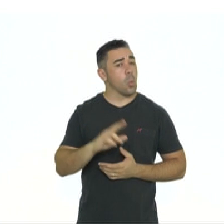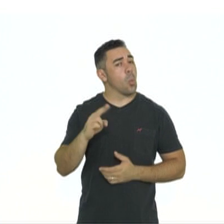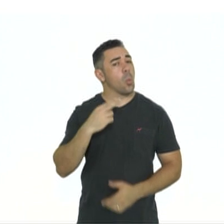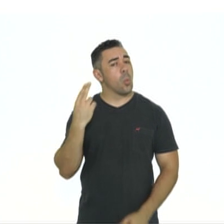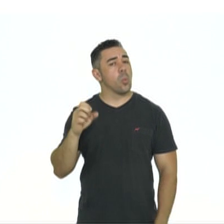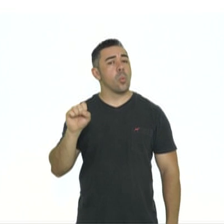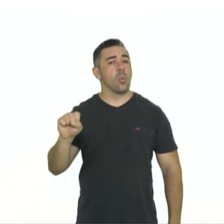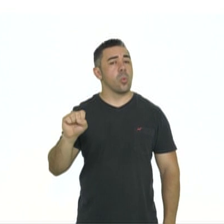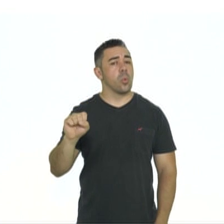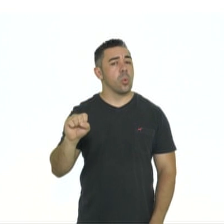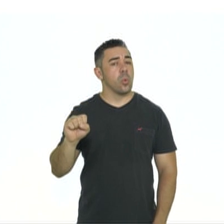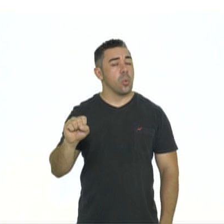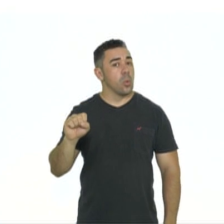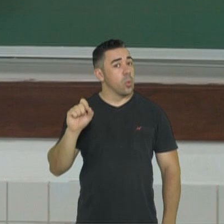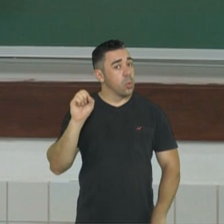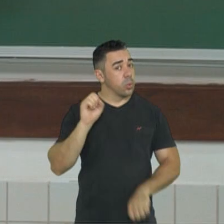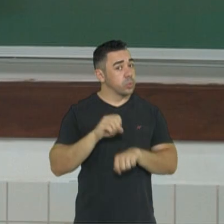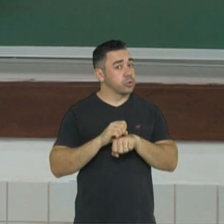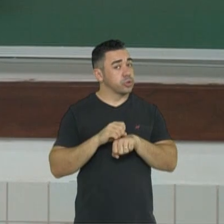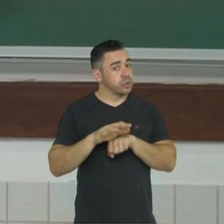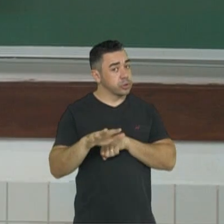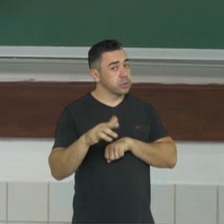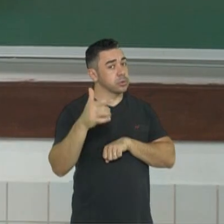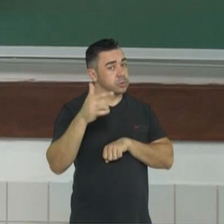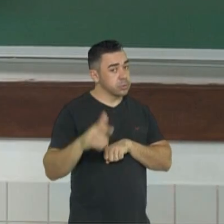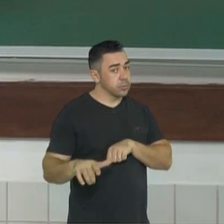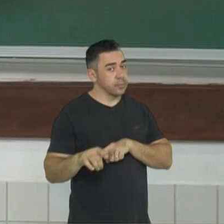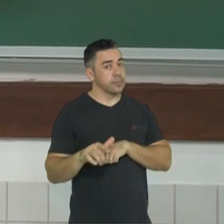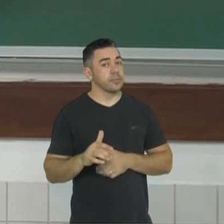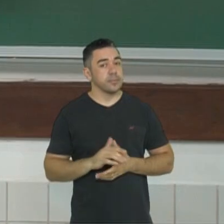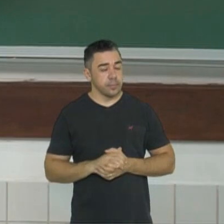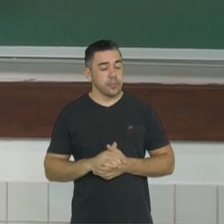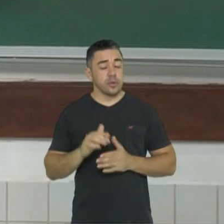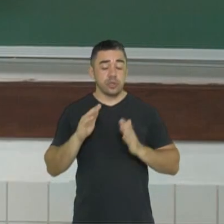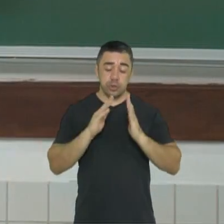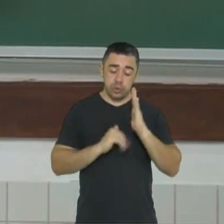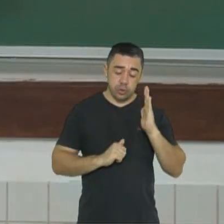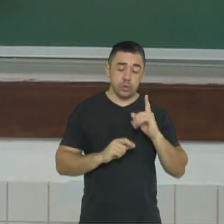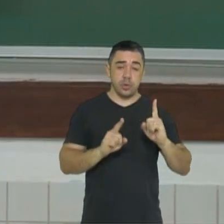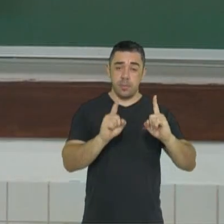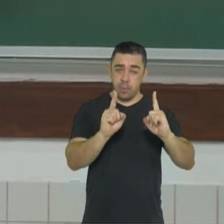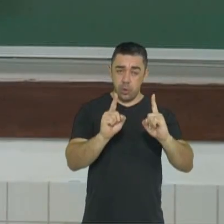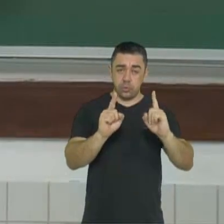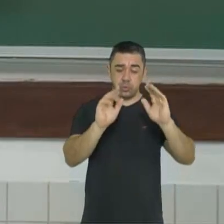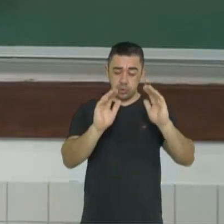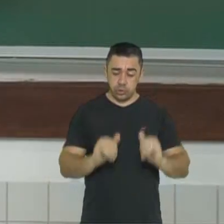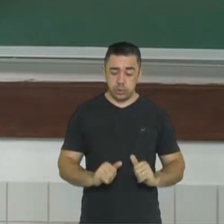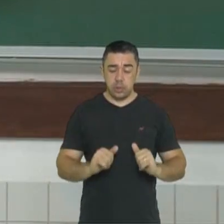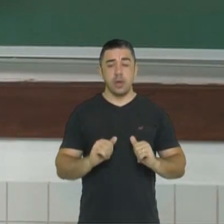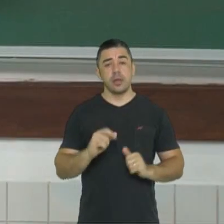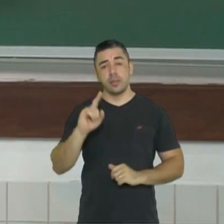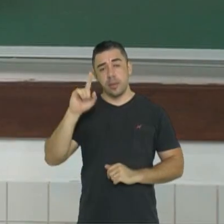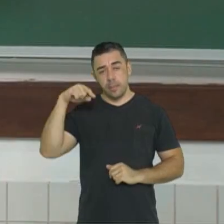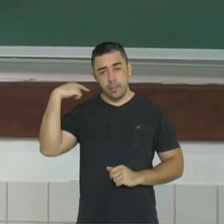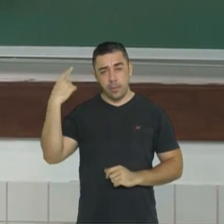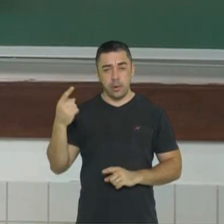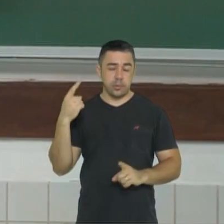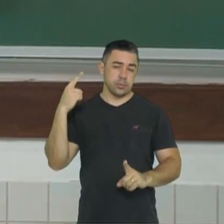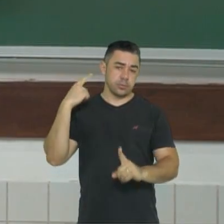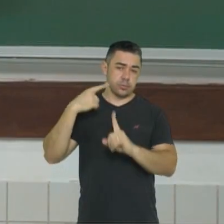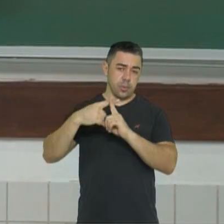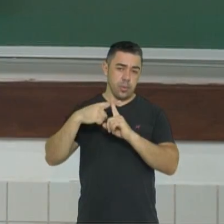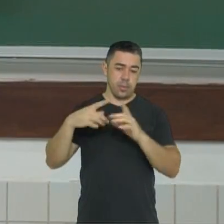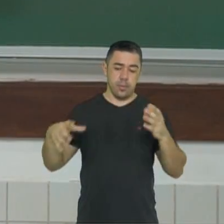88 olha dica de novo da professora você tem que tirar o módulo e depois você soma